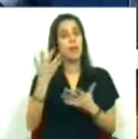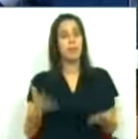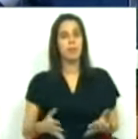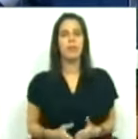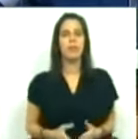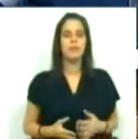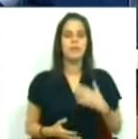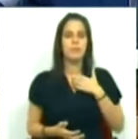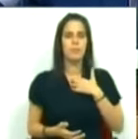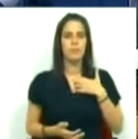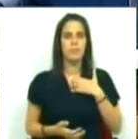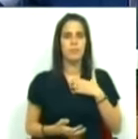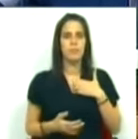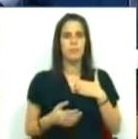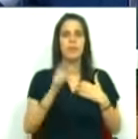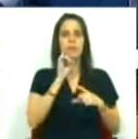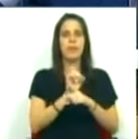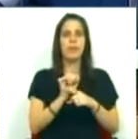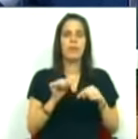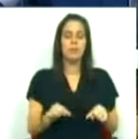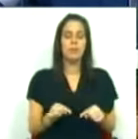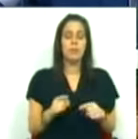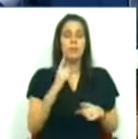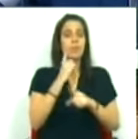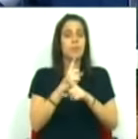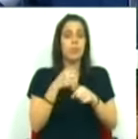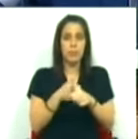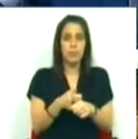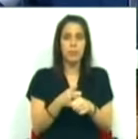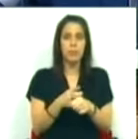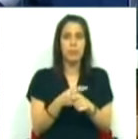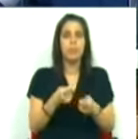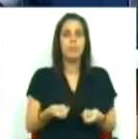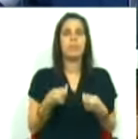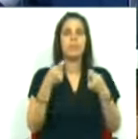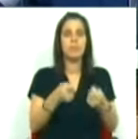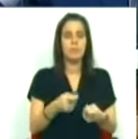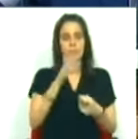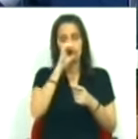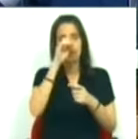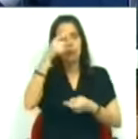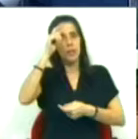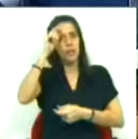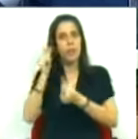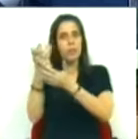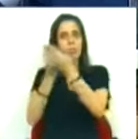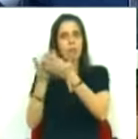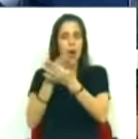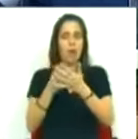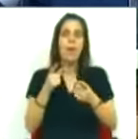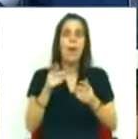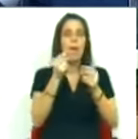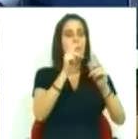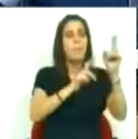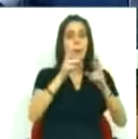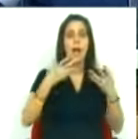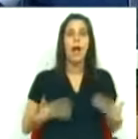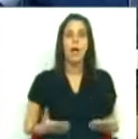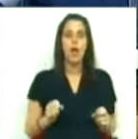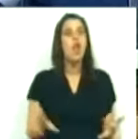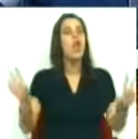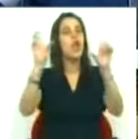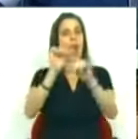aconteça. Ainda nesta linha, a aposta na diplomacia económica é claramente uma aposta nos mercados atuais, mas